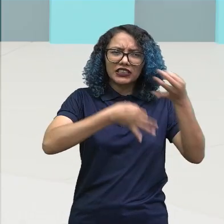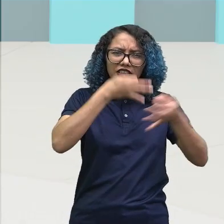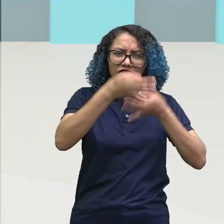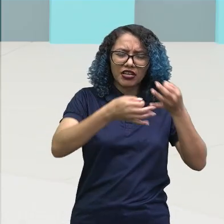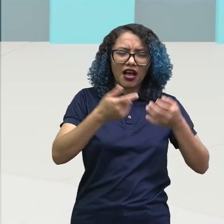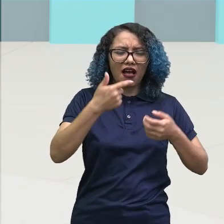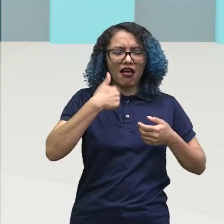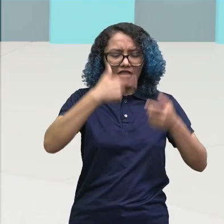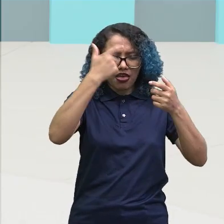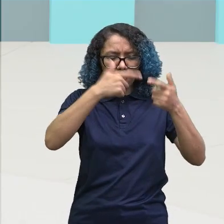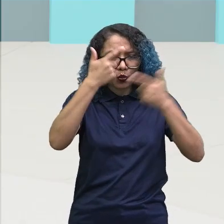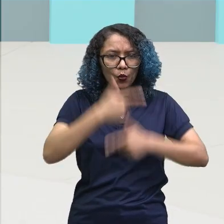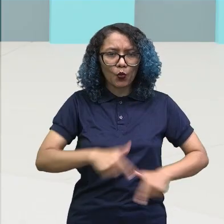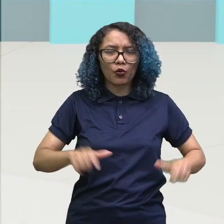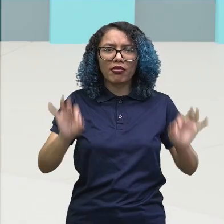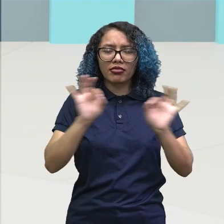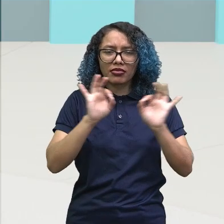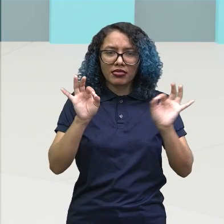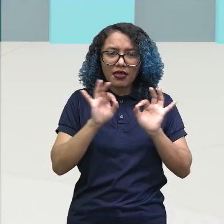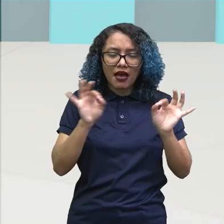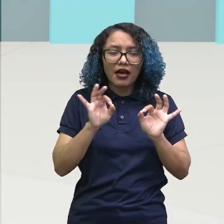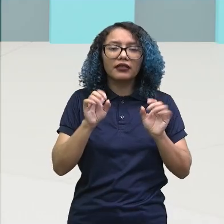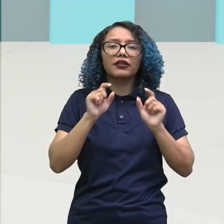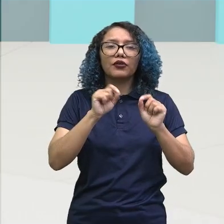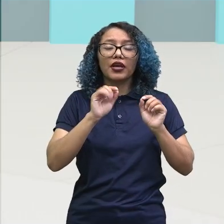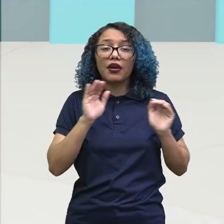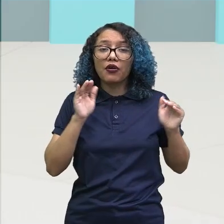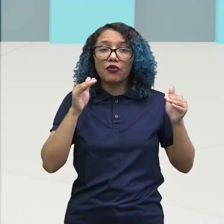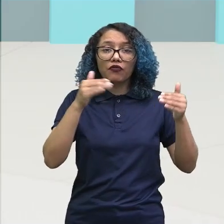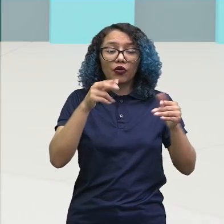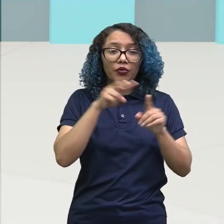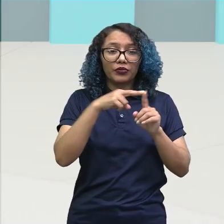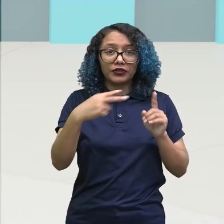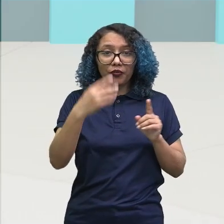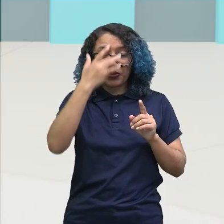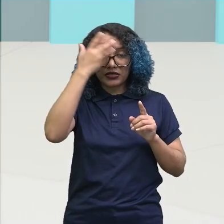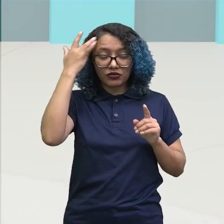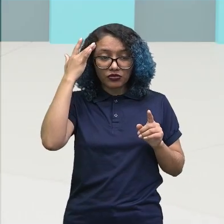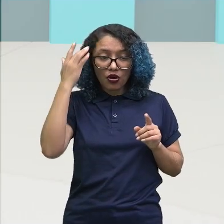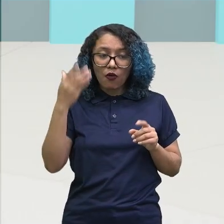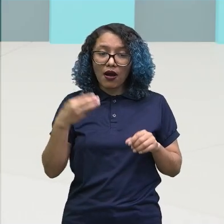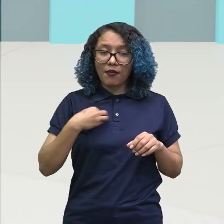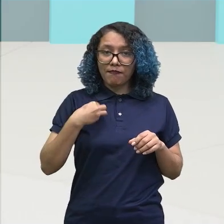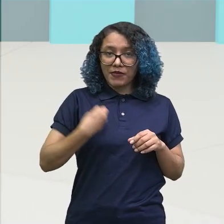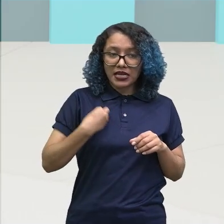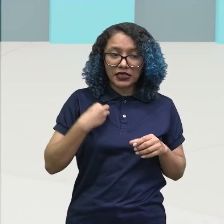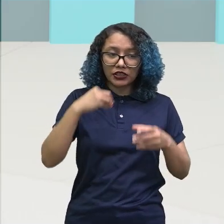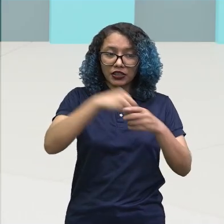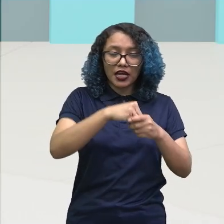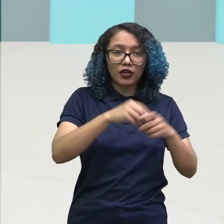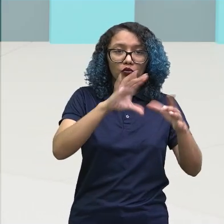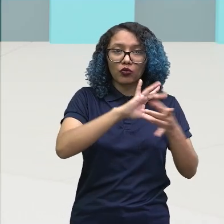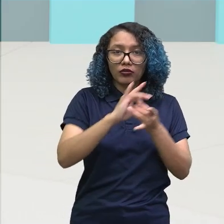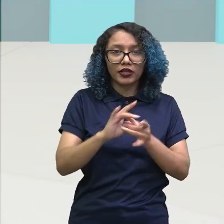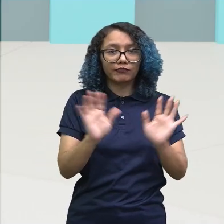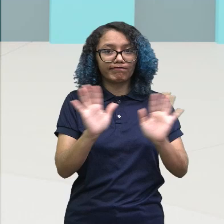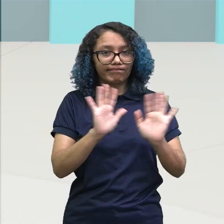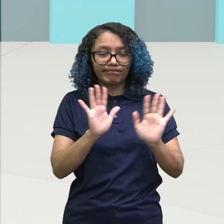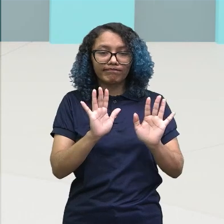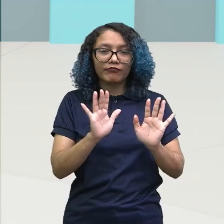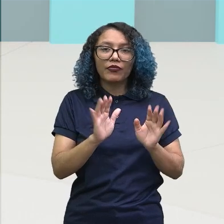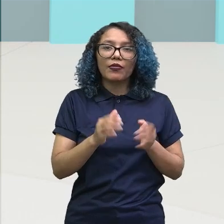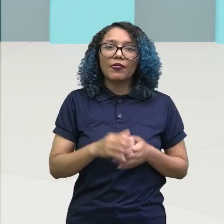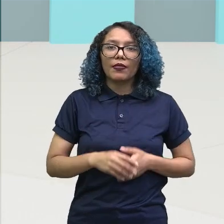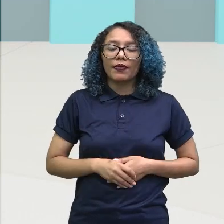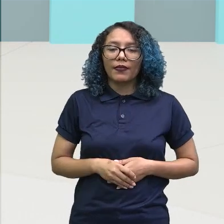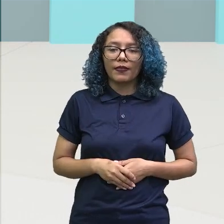ver com isso. Eu estou tendo uma visão de alguém que está de fora dessa realidade, tá bom? Eu vou ter um tom crítico ou uma